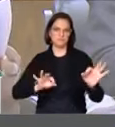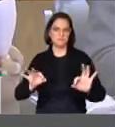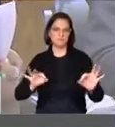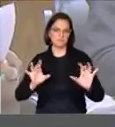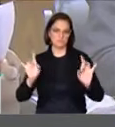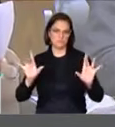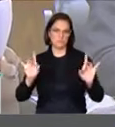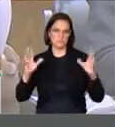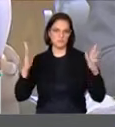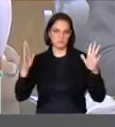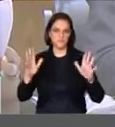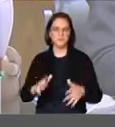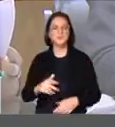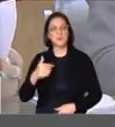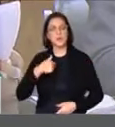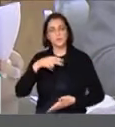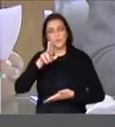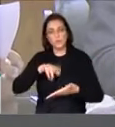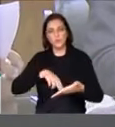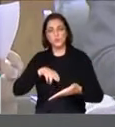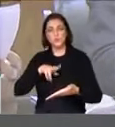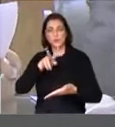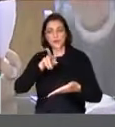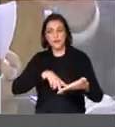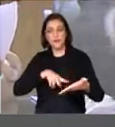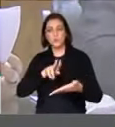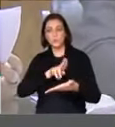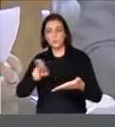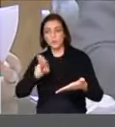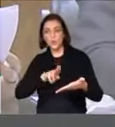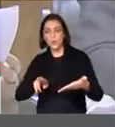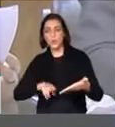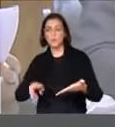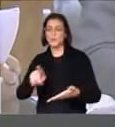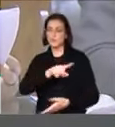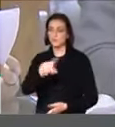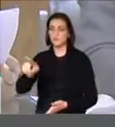ler o nome e pedir que as pessoas pudessem ficar de pé.